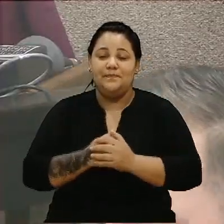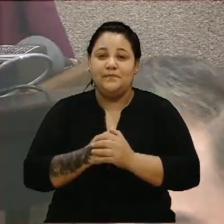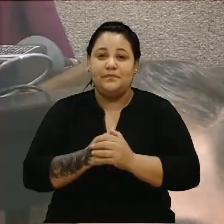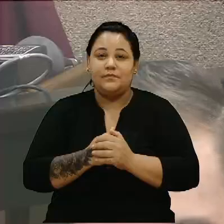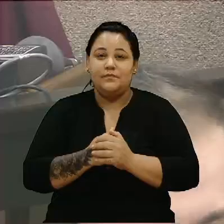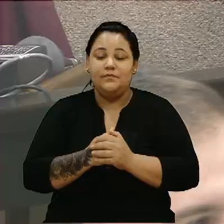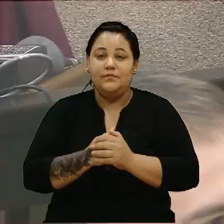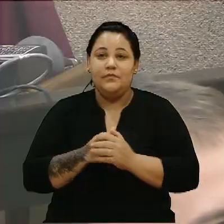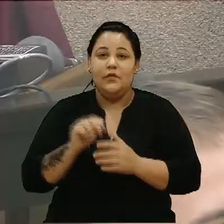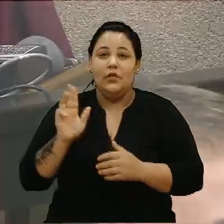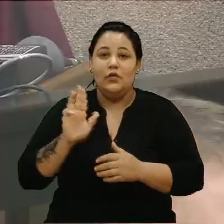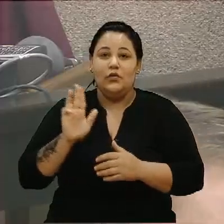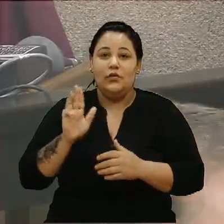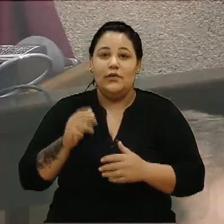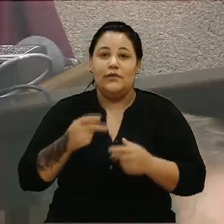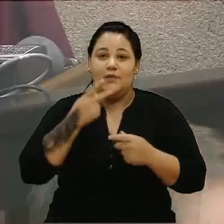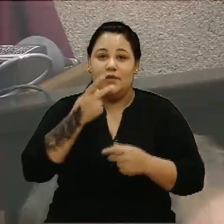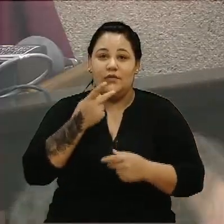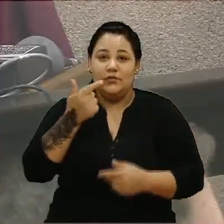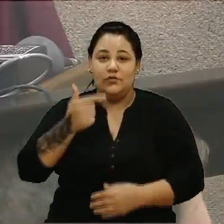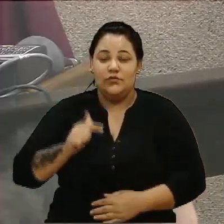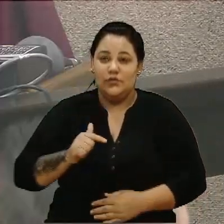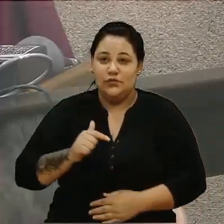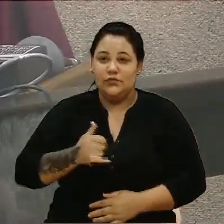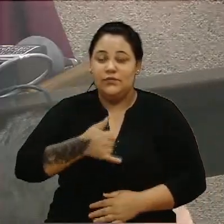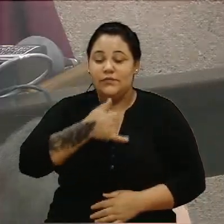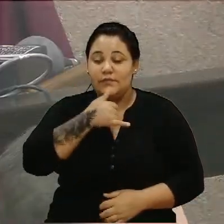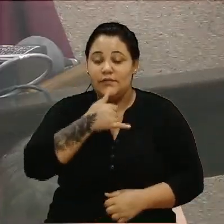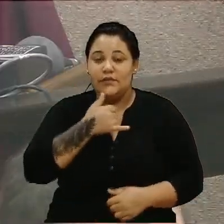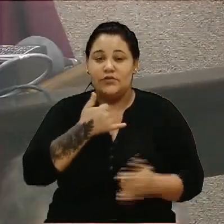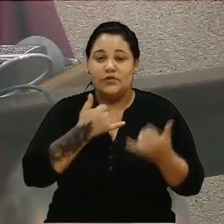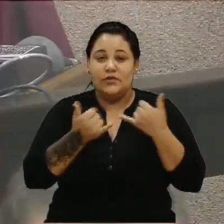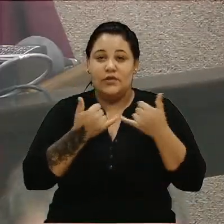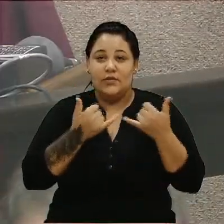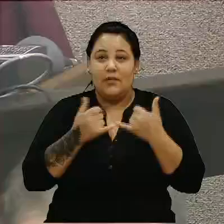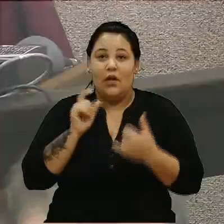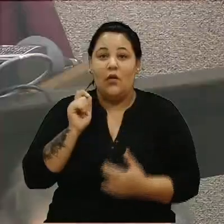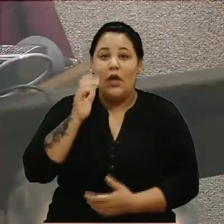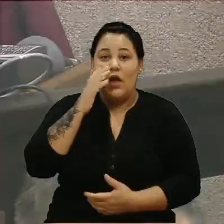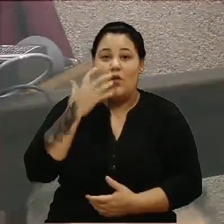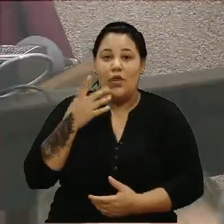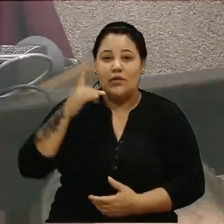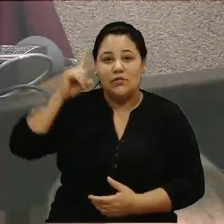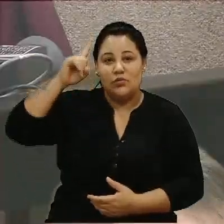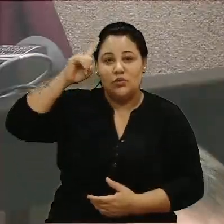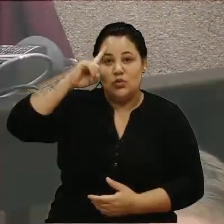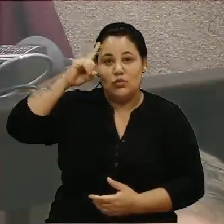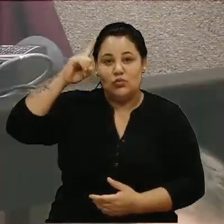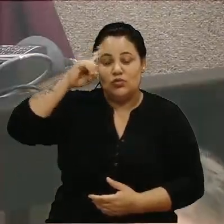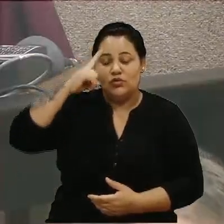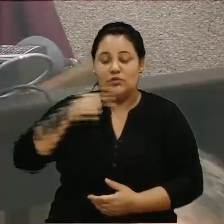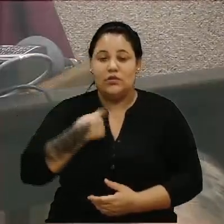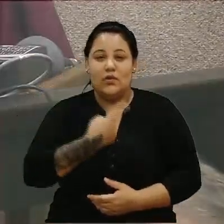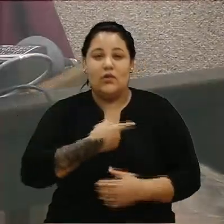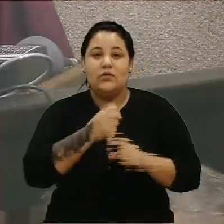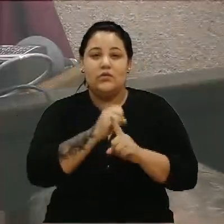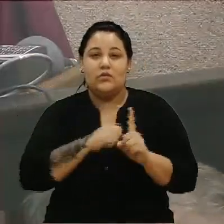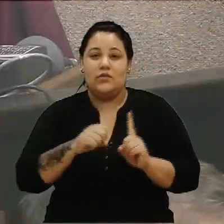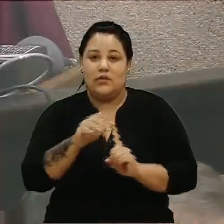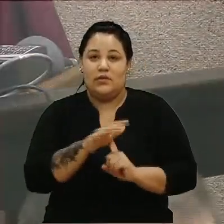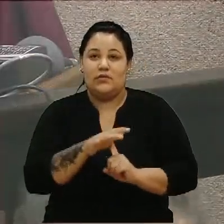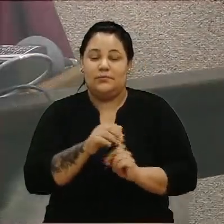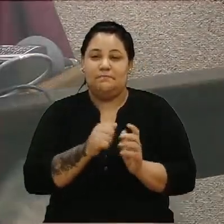O Lula trouxe mais uma vez um triste exemplo do que acontece todos os dias na nossa sociedade, né?